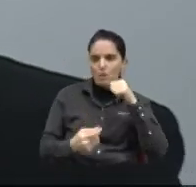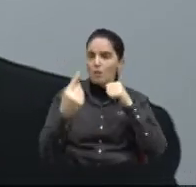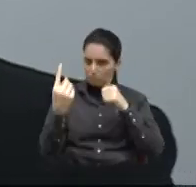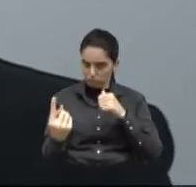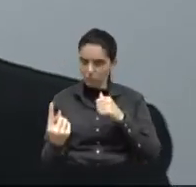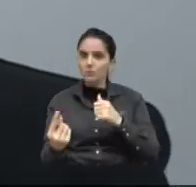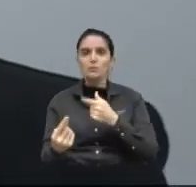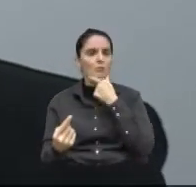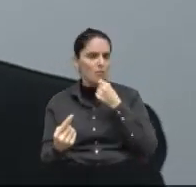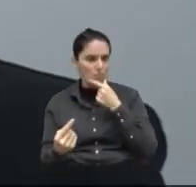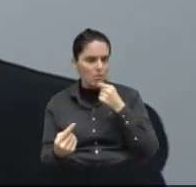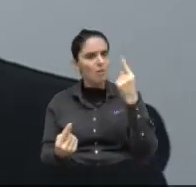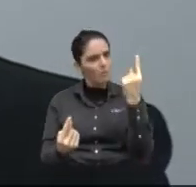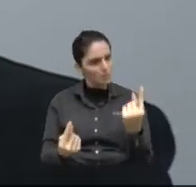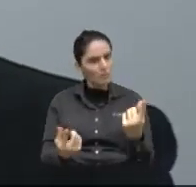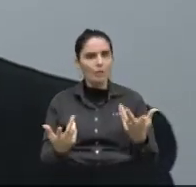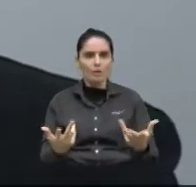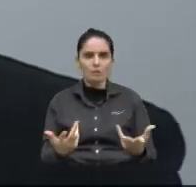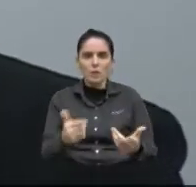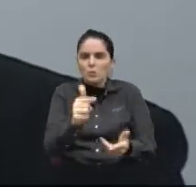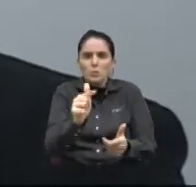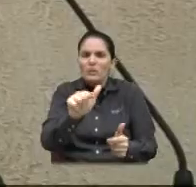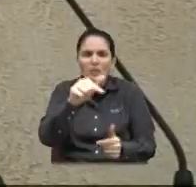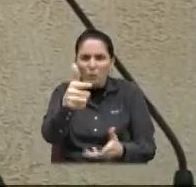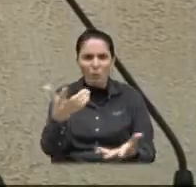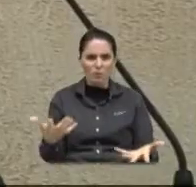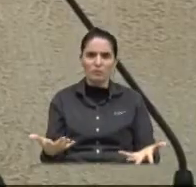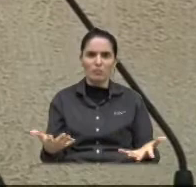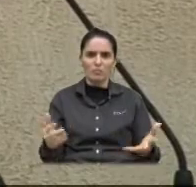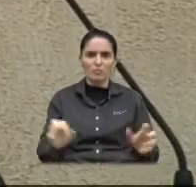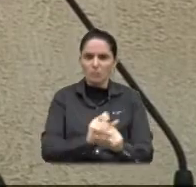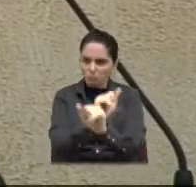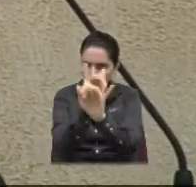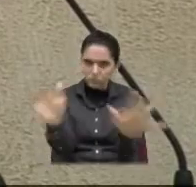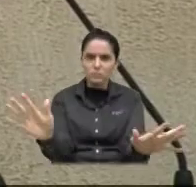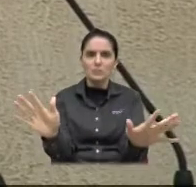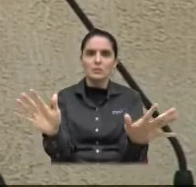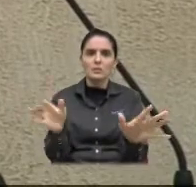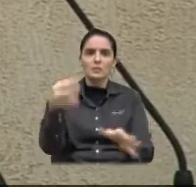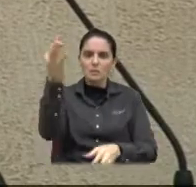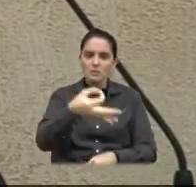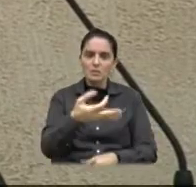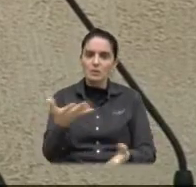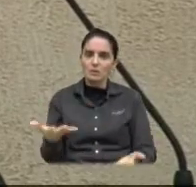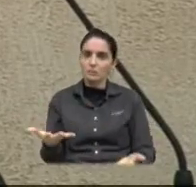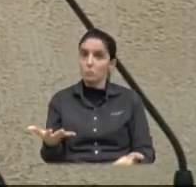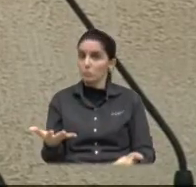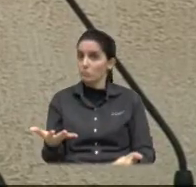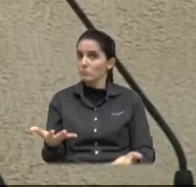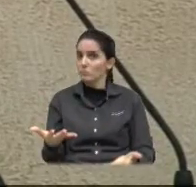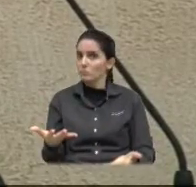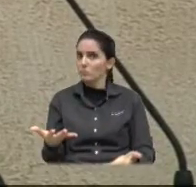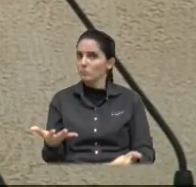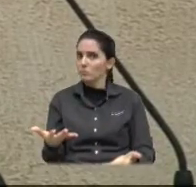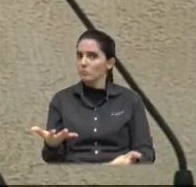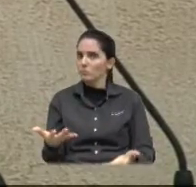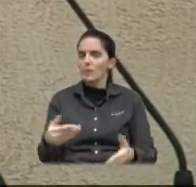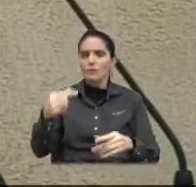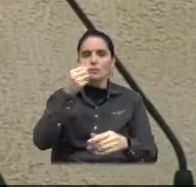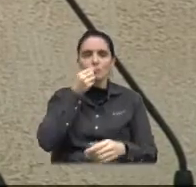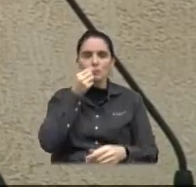o dele já que é pra rasgar o verbo agente razão o governo então eu decidi meu voto